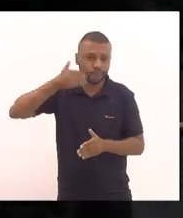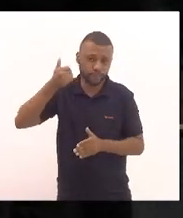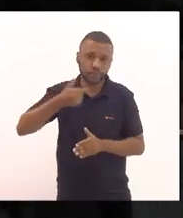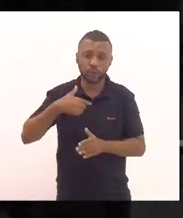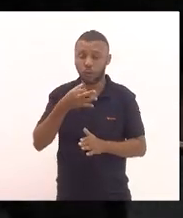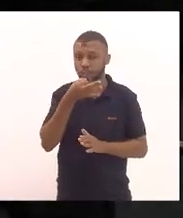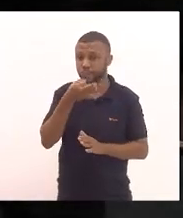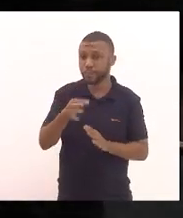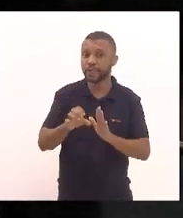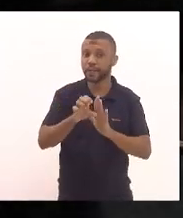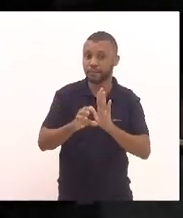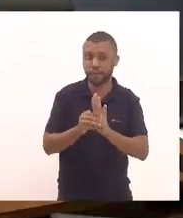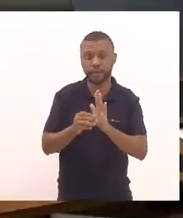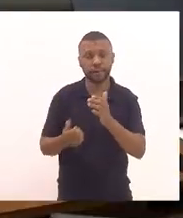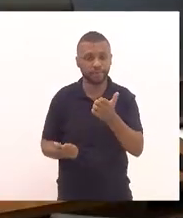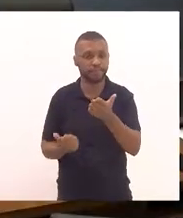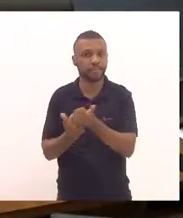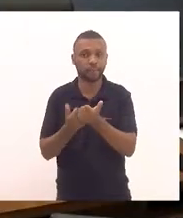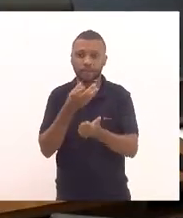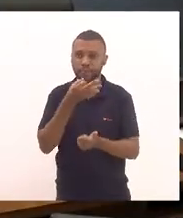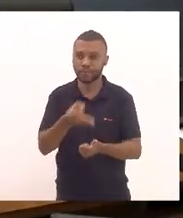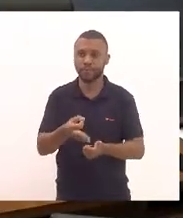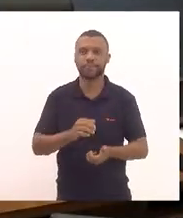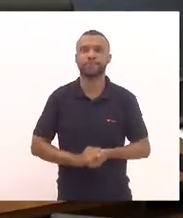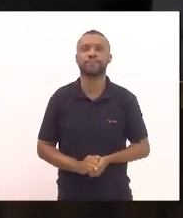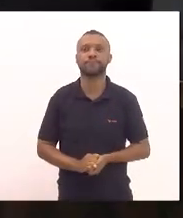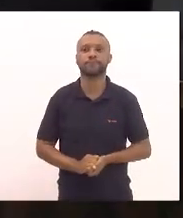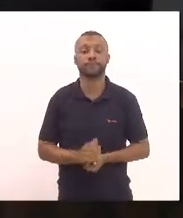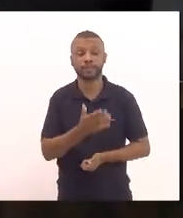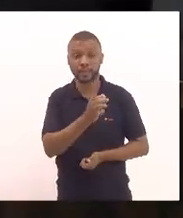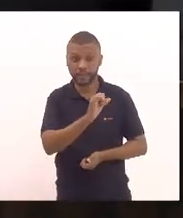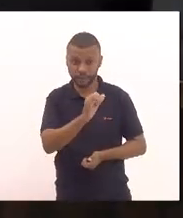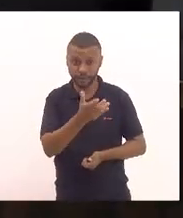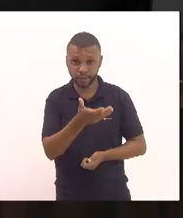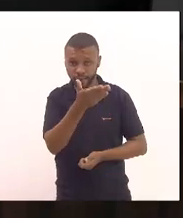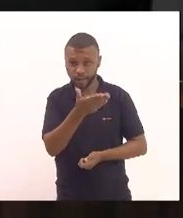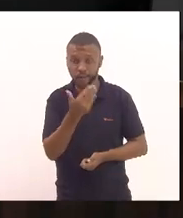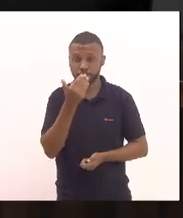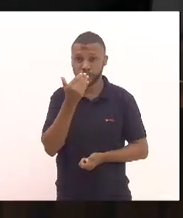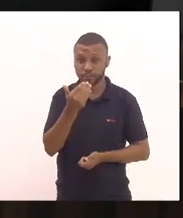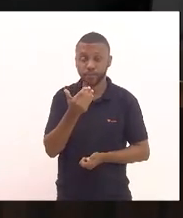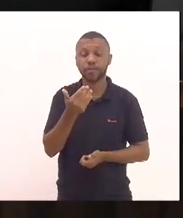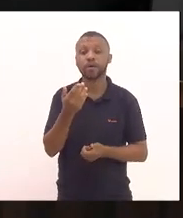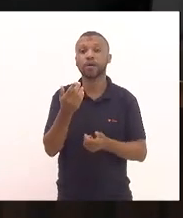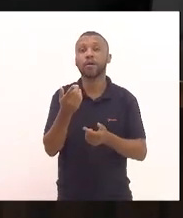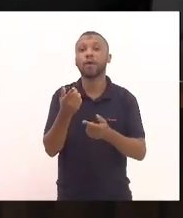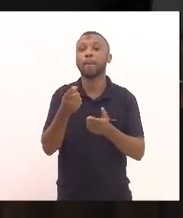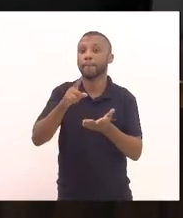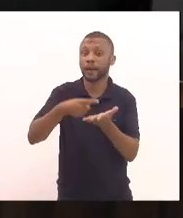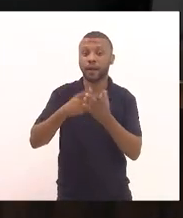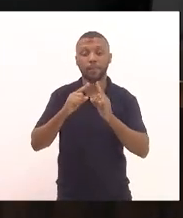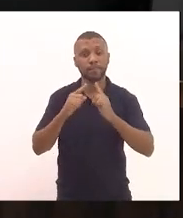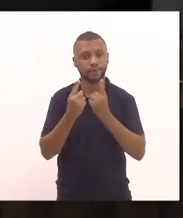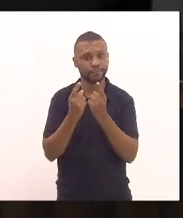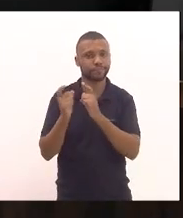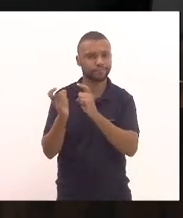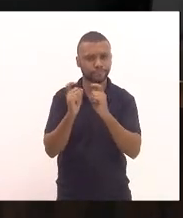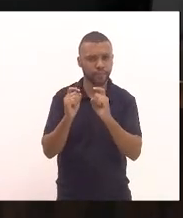emendas. Parecer favorável. Deputada Marta, se Vossa Excelência quiser pedir uma audiência pública, eu defiro